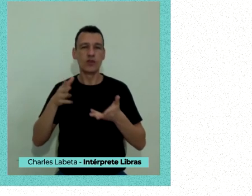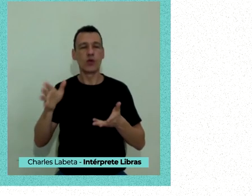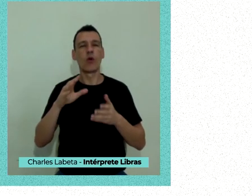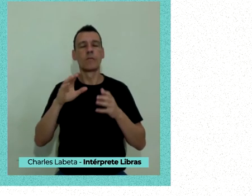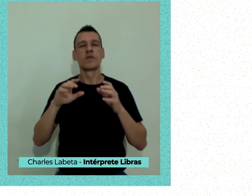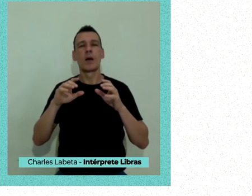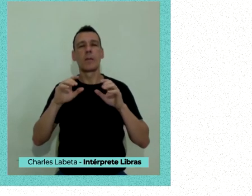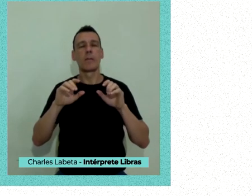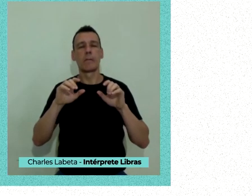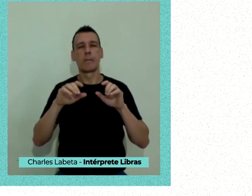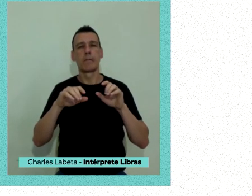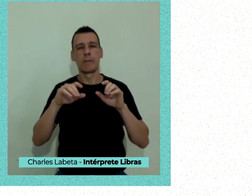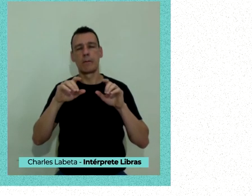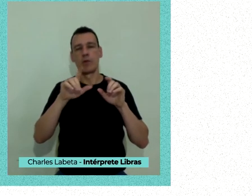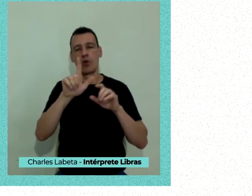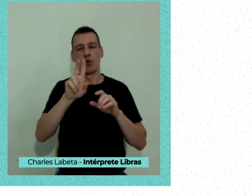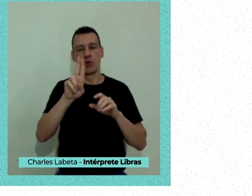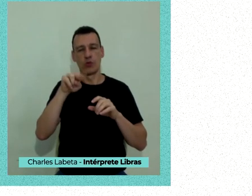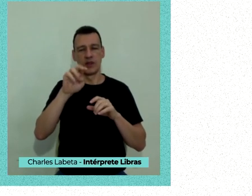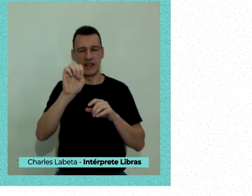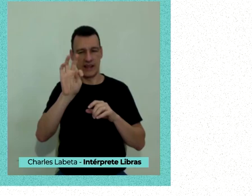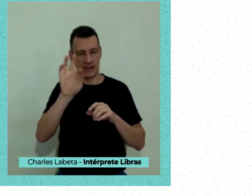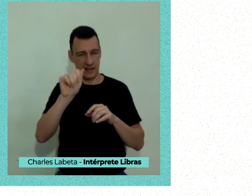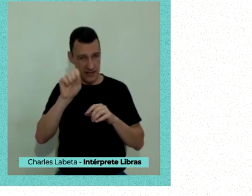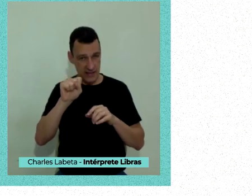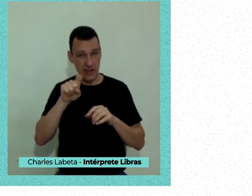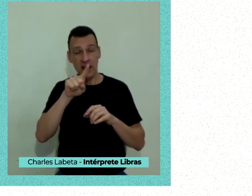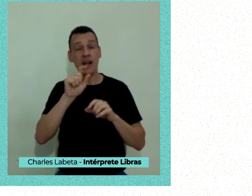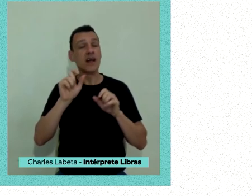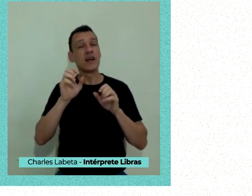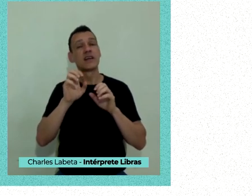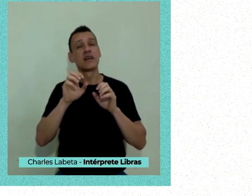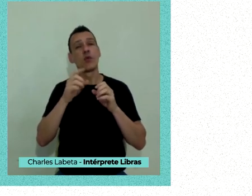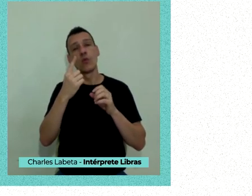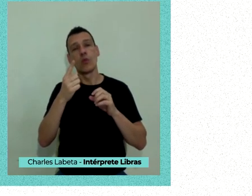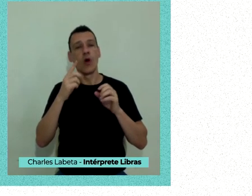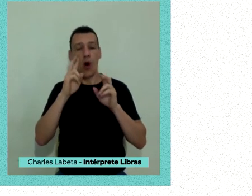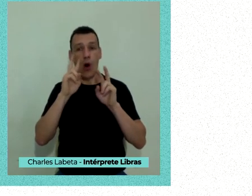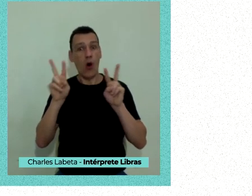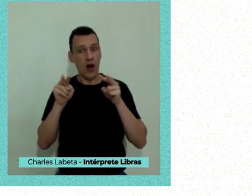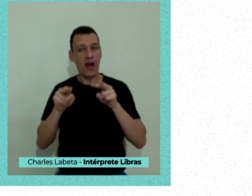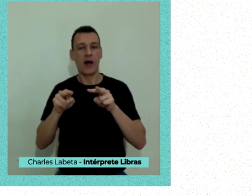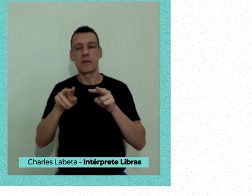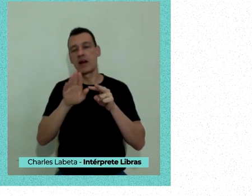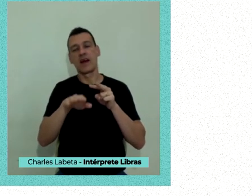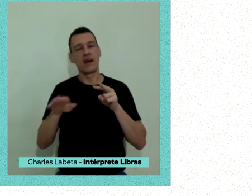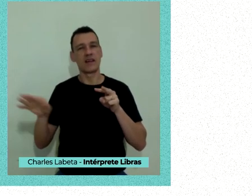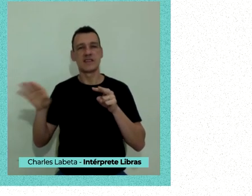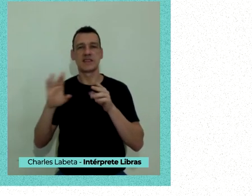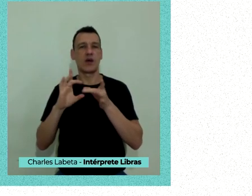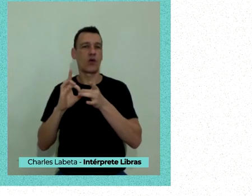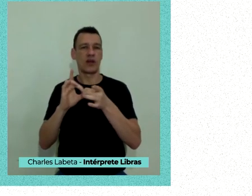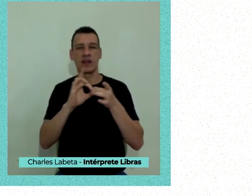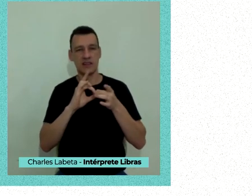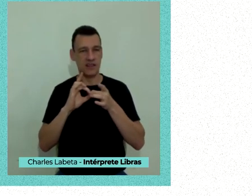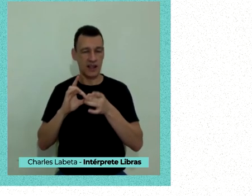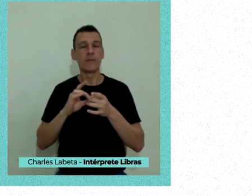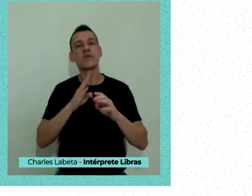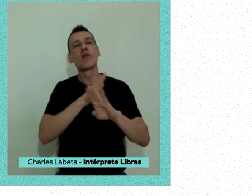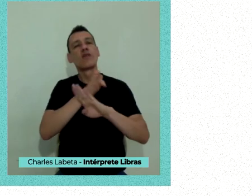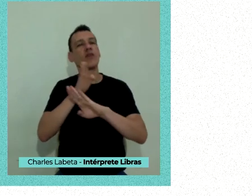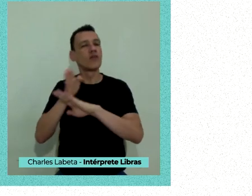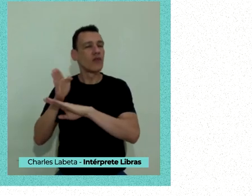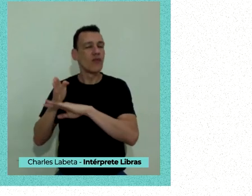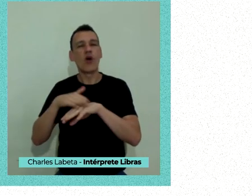Portal Lunetas criou um especial chamado Um Olhar para as Infâncias Conectadas, e ele foi conversar com crianças e